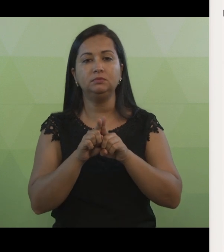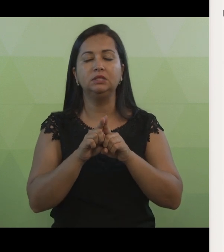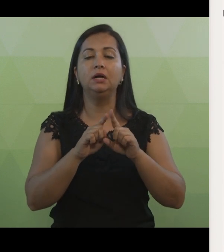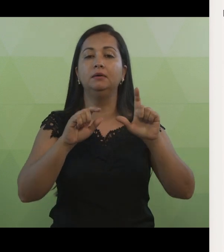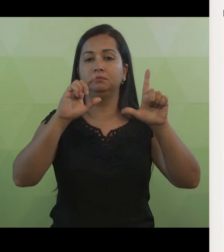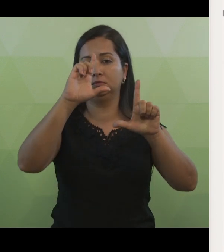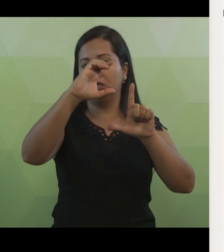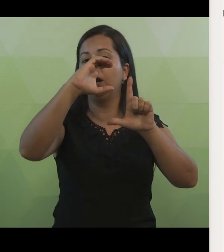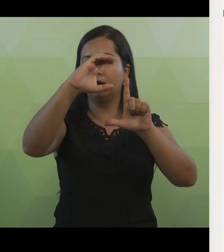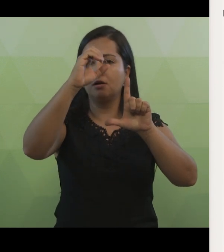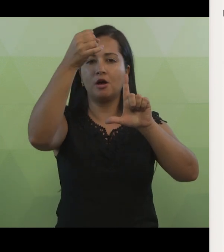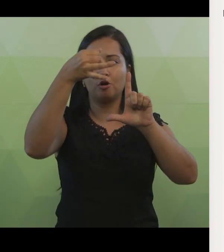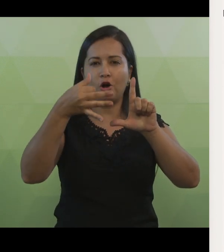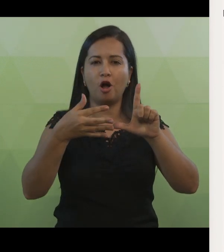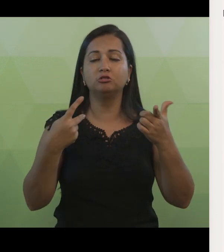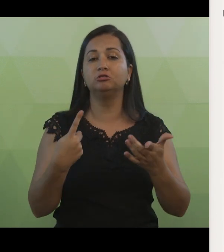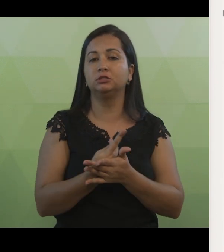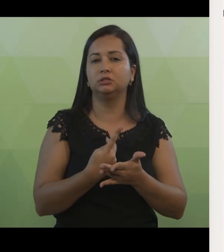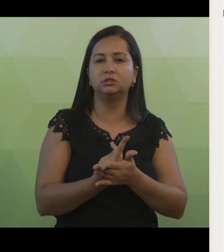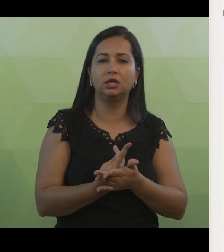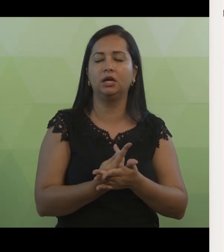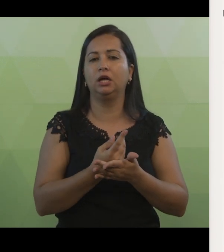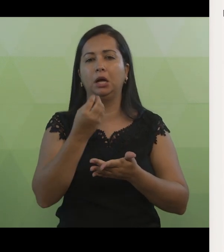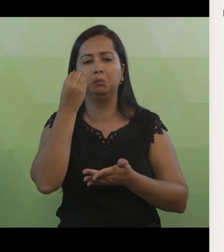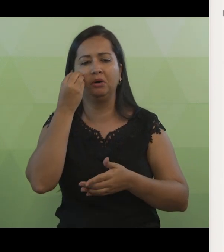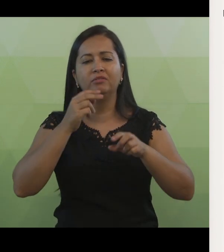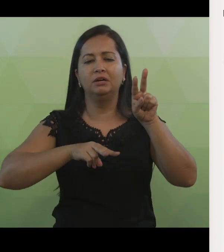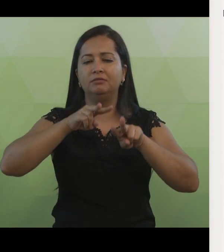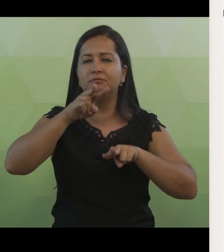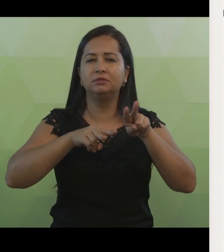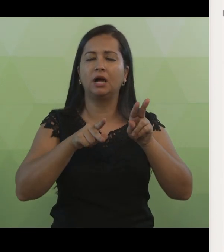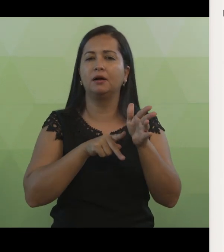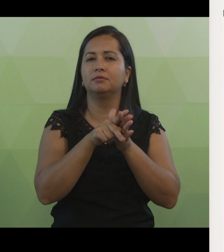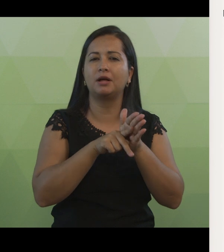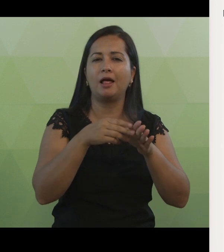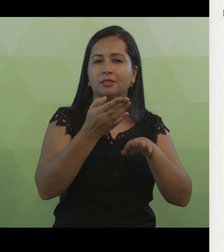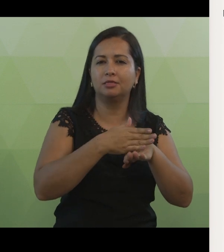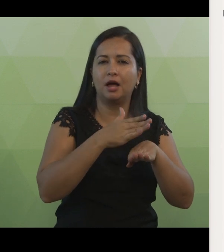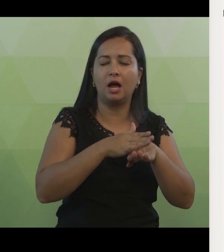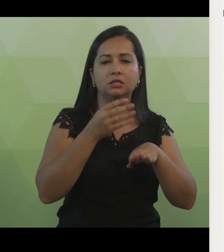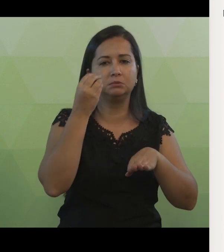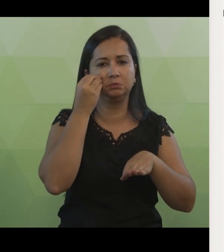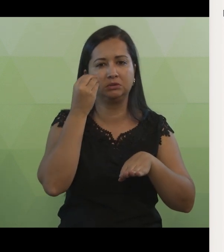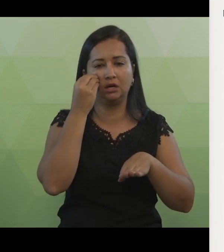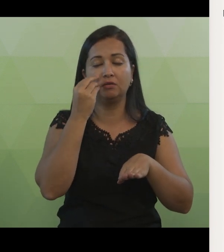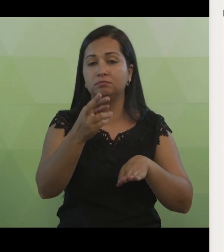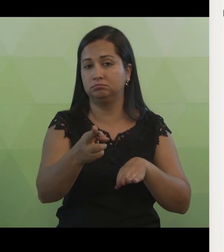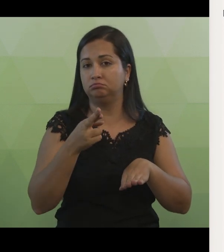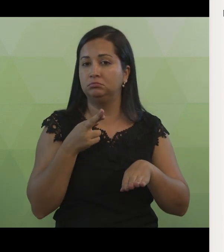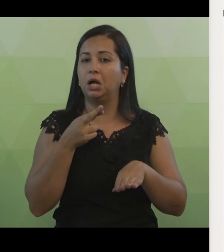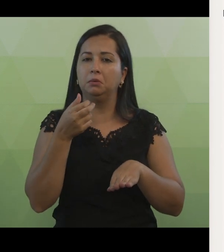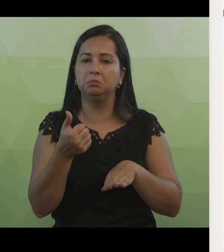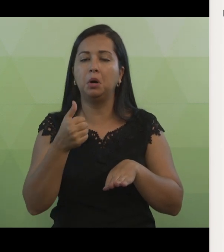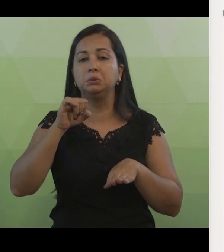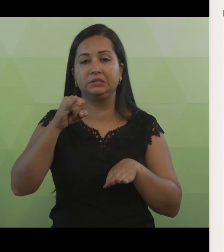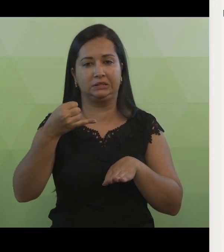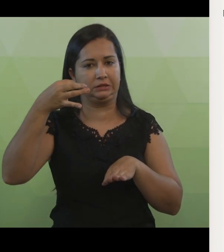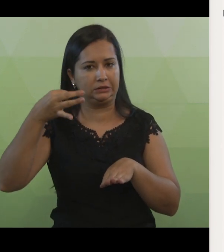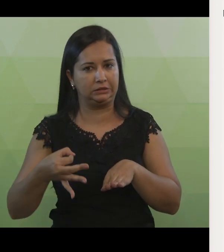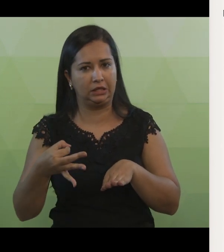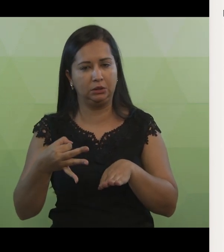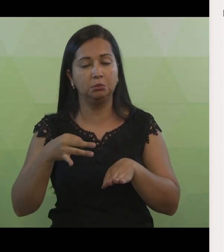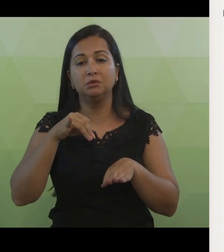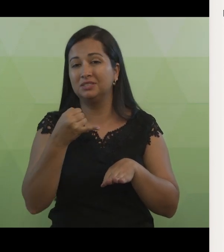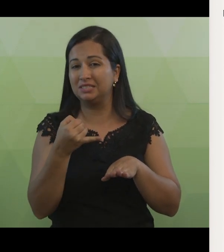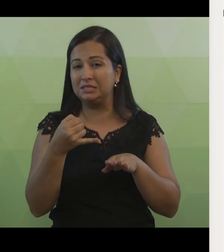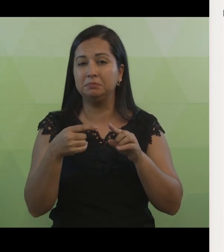retornado por função ou método. Seria realizar testes de todas as funções quanto aos resultados obtidos para verificação se estão corretos e,